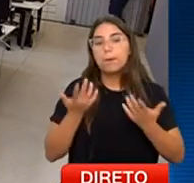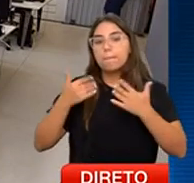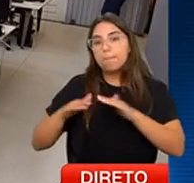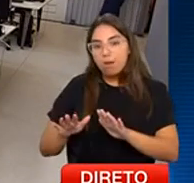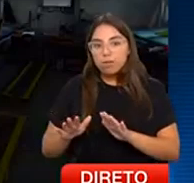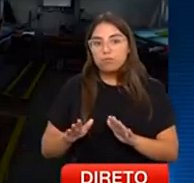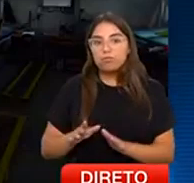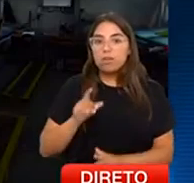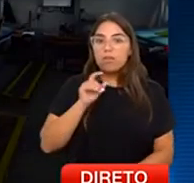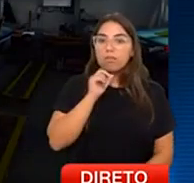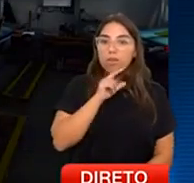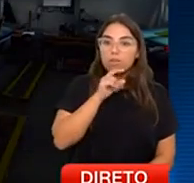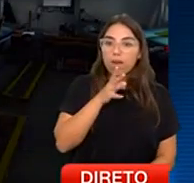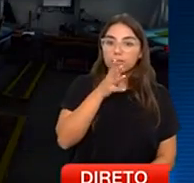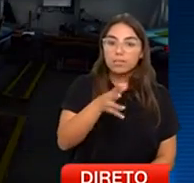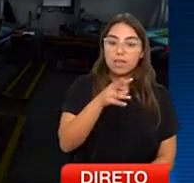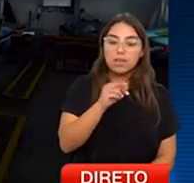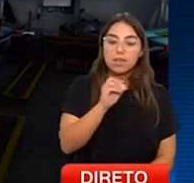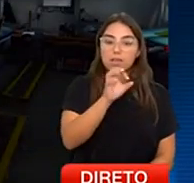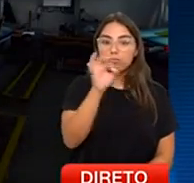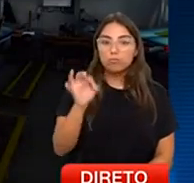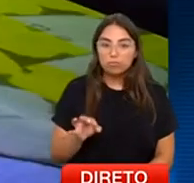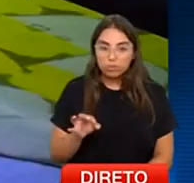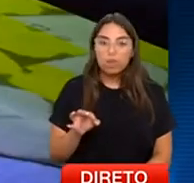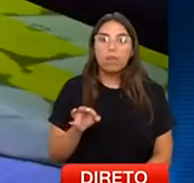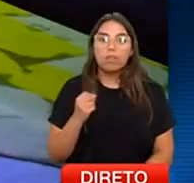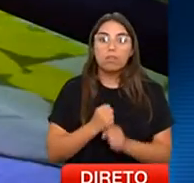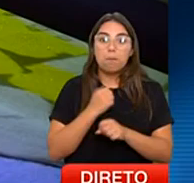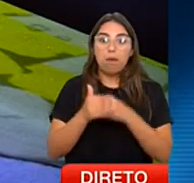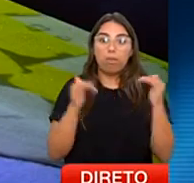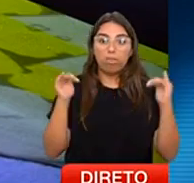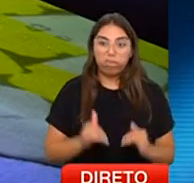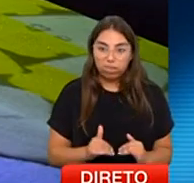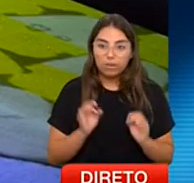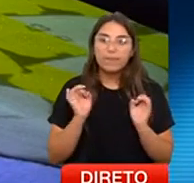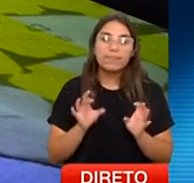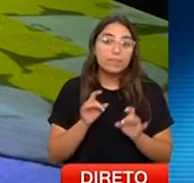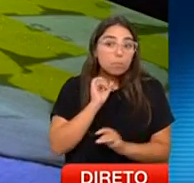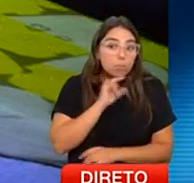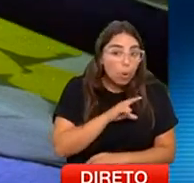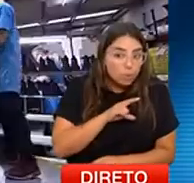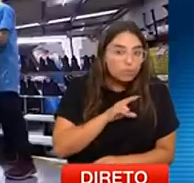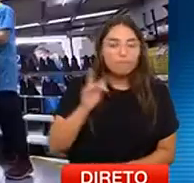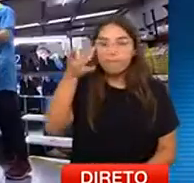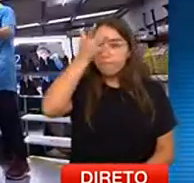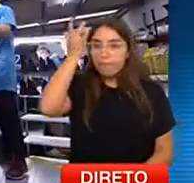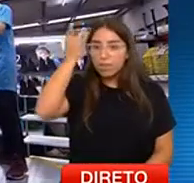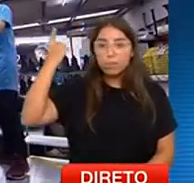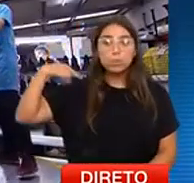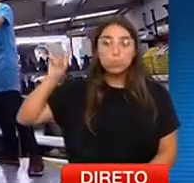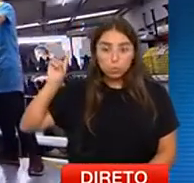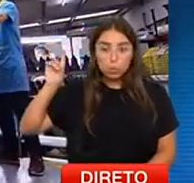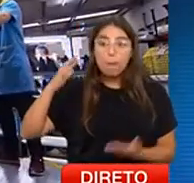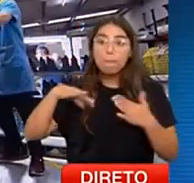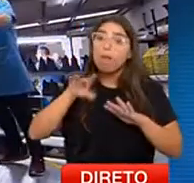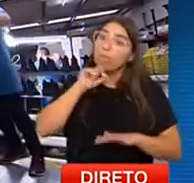permite dizer que até 30% destas perdas são preveníveis h e portanto eu não estou a dizer que é fácil mas são preveníveis e portanto há aqui